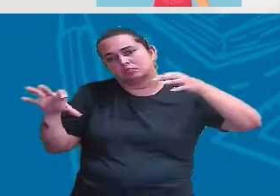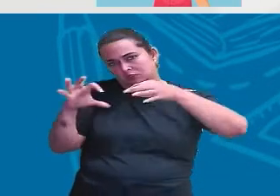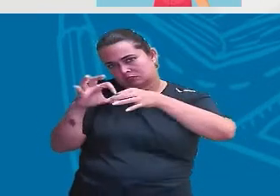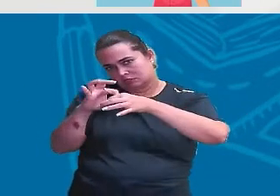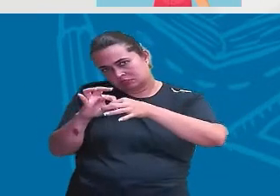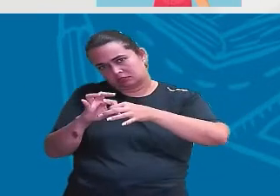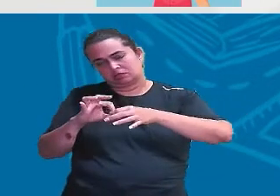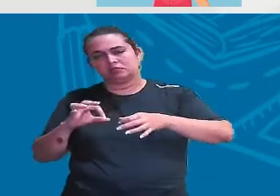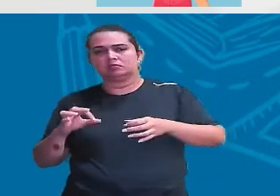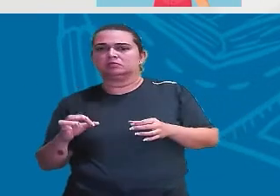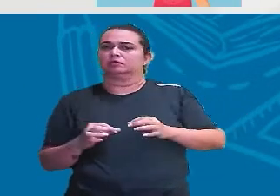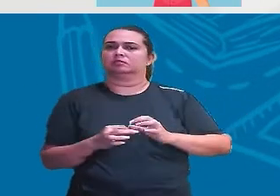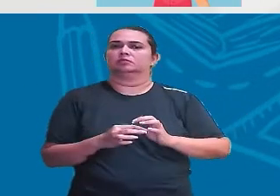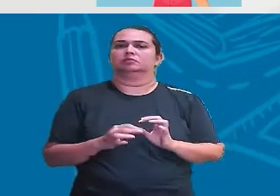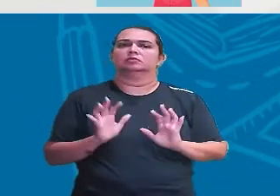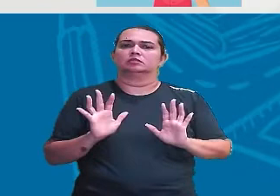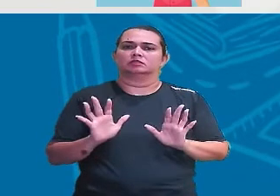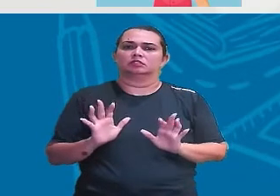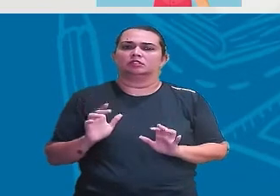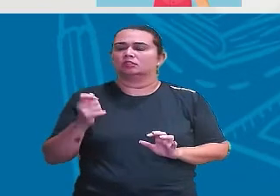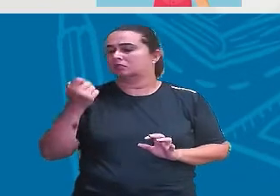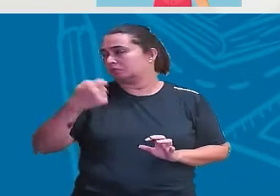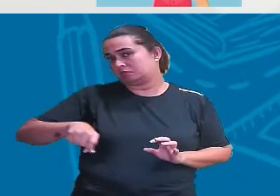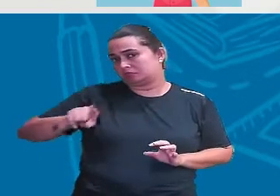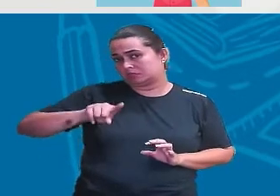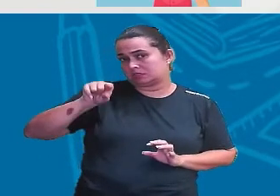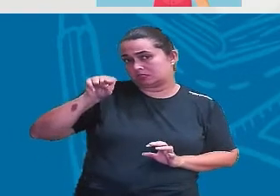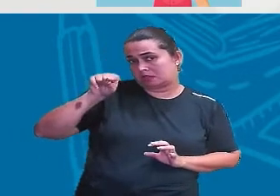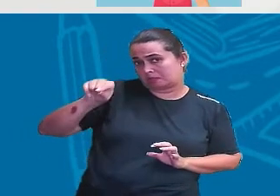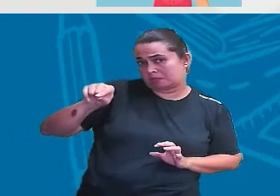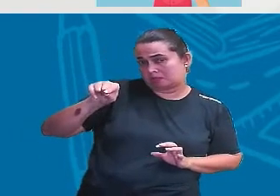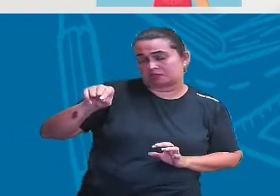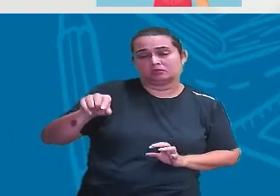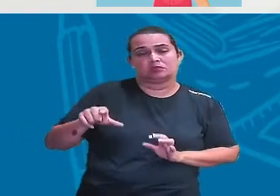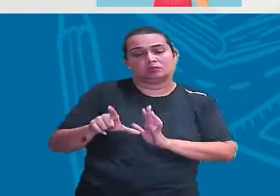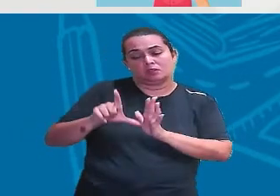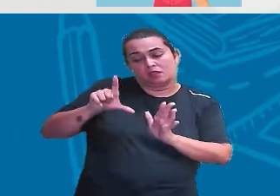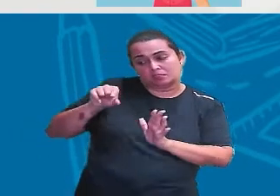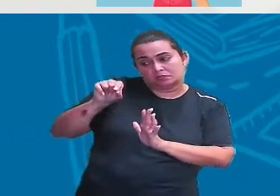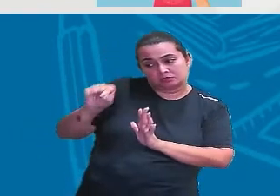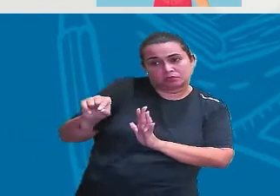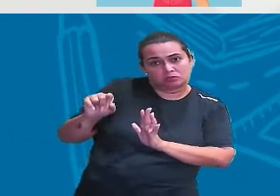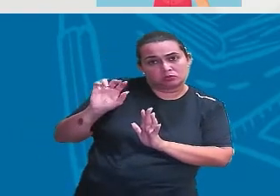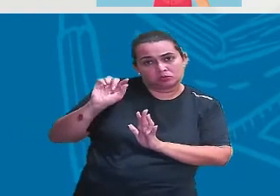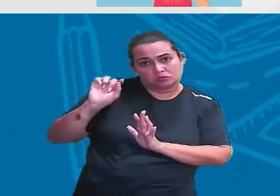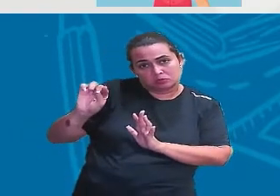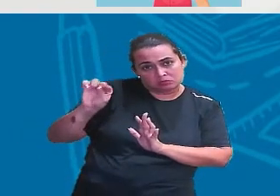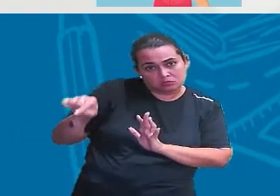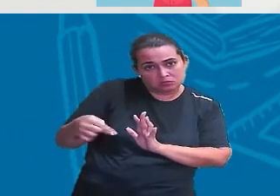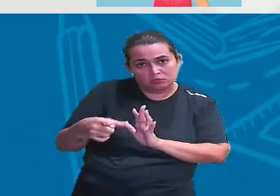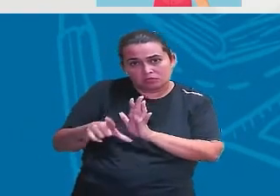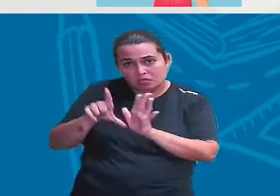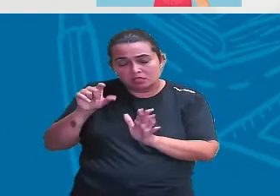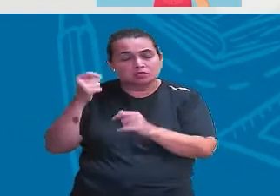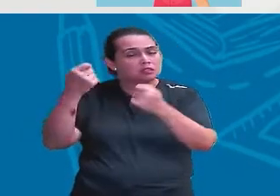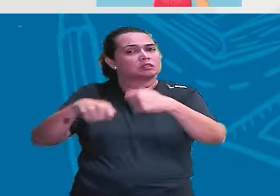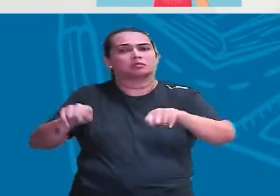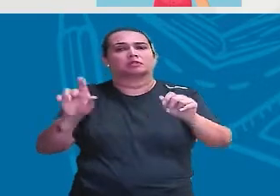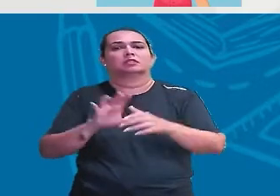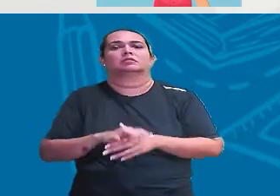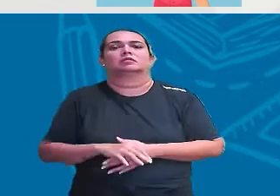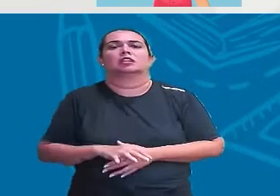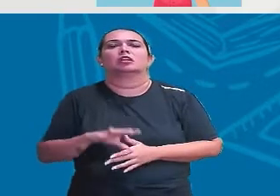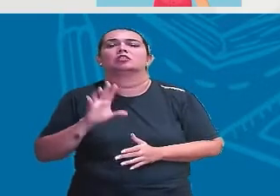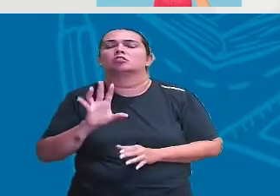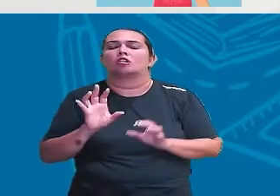nas conjunções eu não preciso colocar esse ponto antes dela ou ponto e vírgula. Geralmente, após